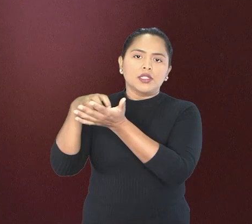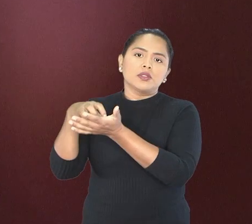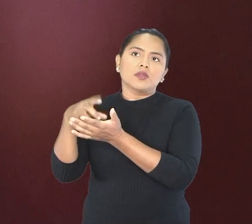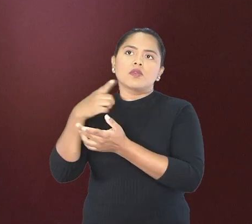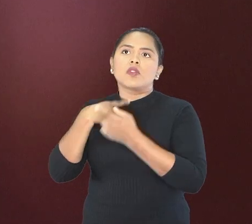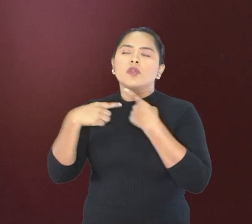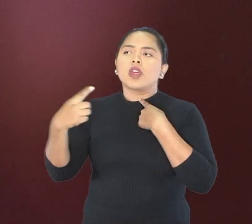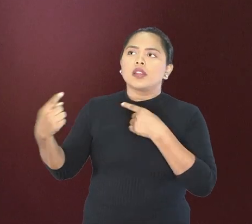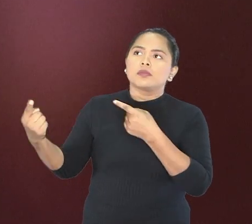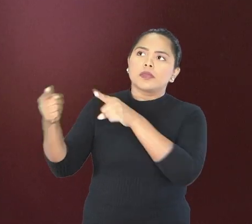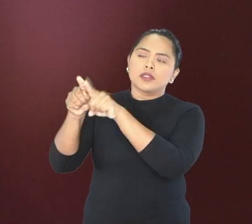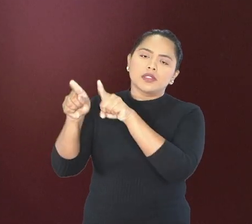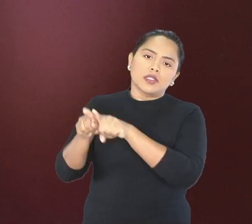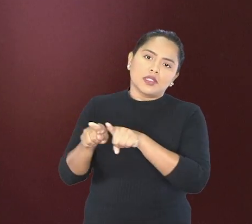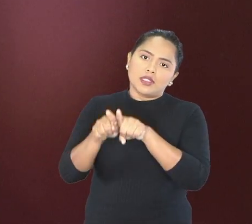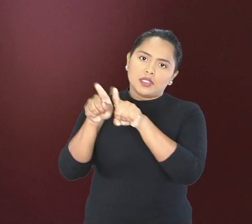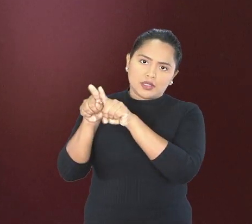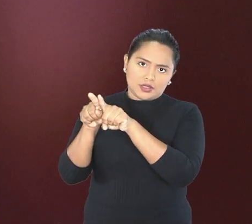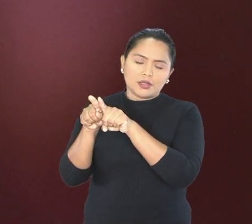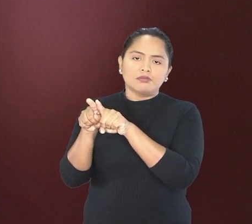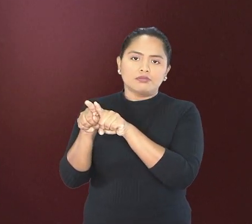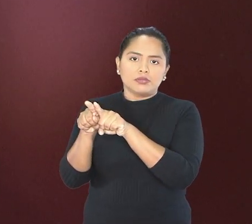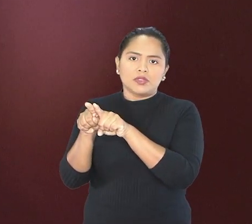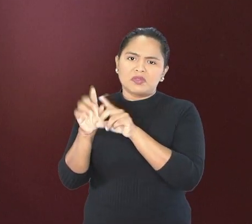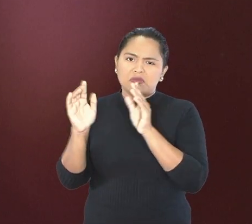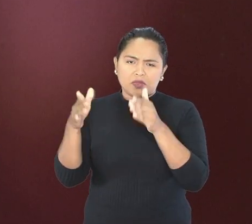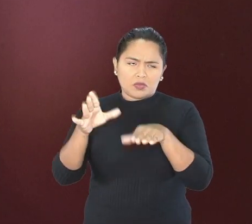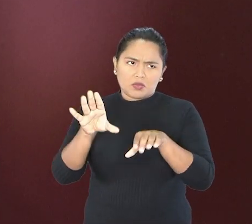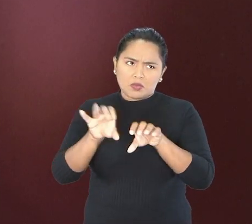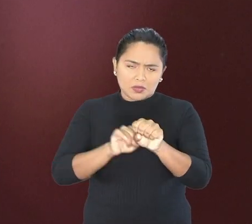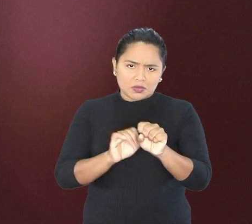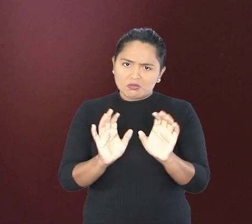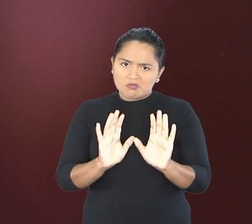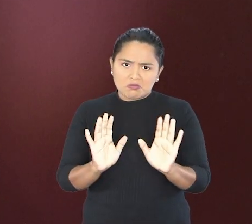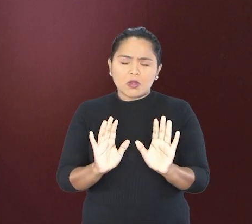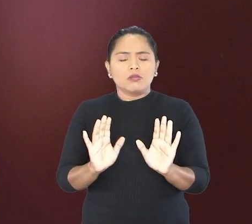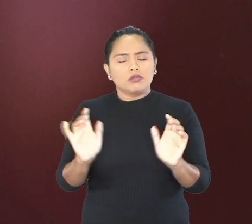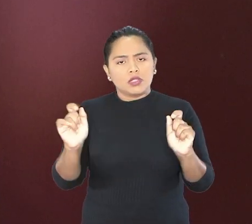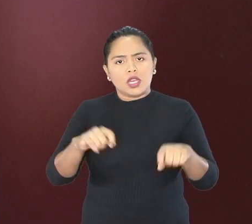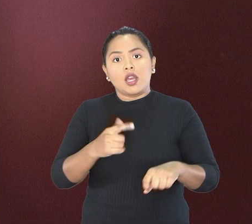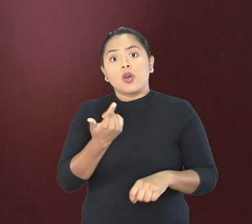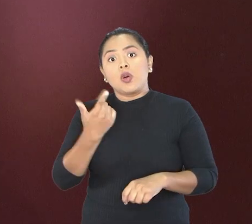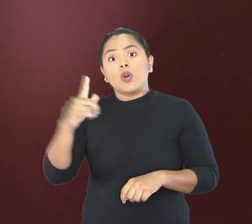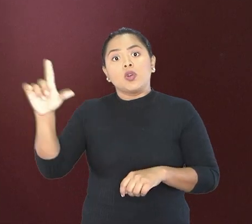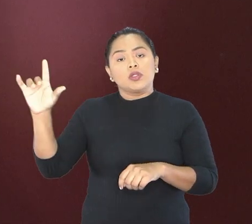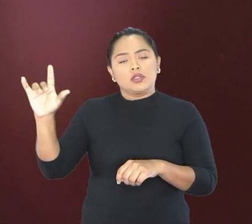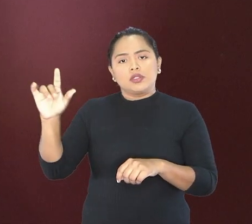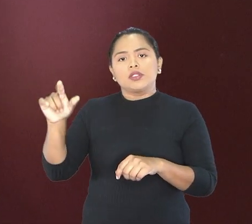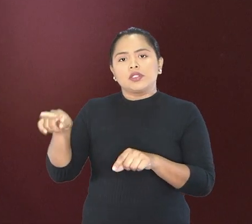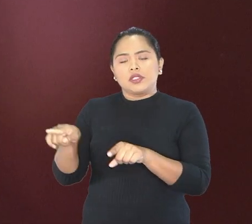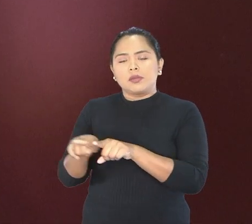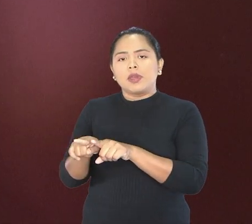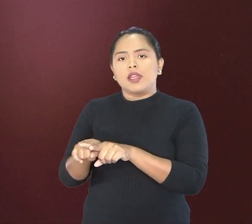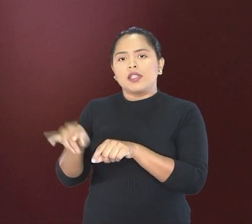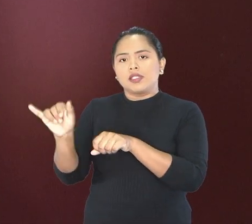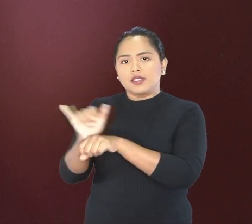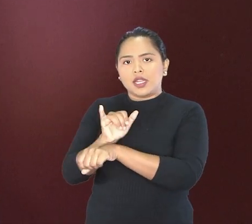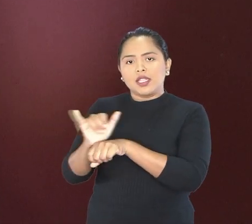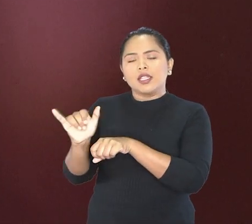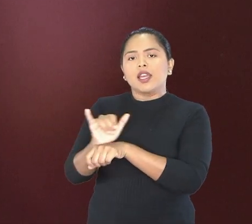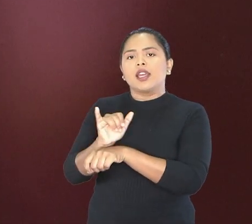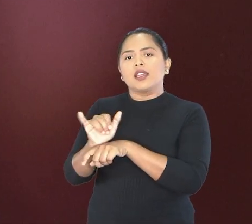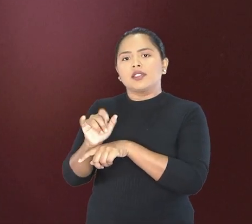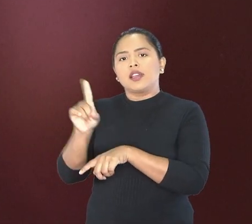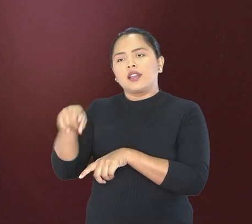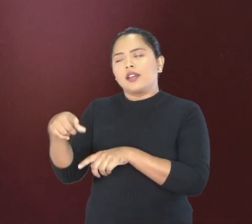vontade de fazer cooperação técnica, não necessariamente é sobre capacitação, mas às vezes você consegue oferecer vagas das capacitações como uma